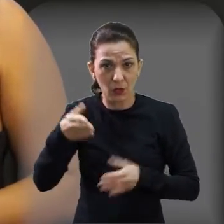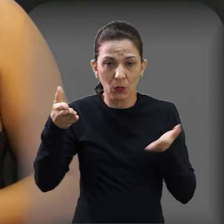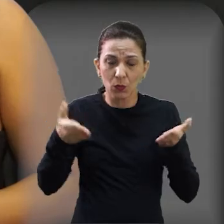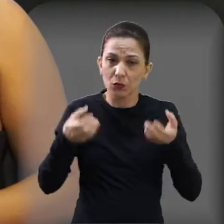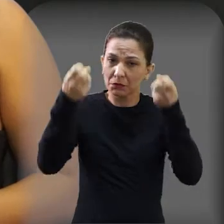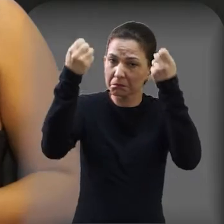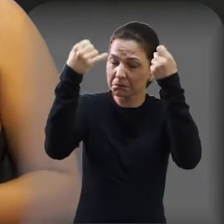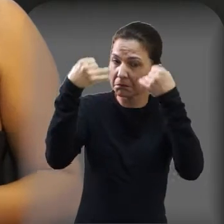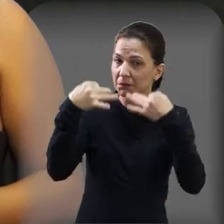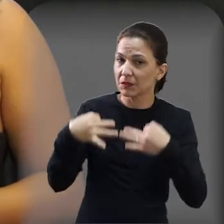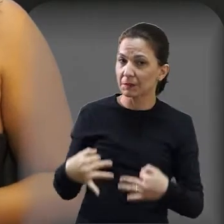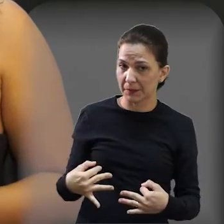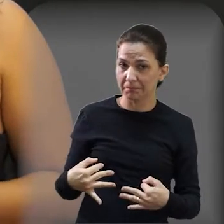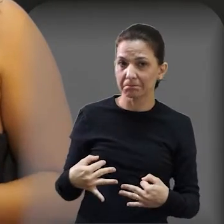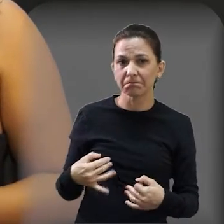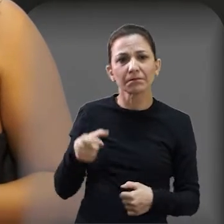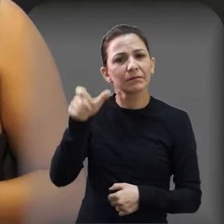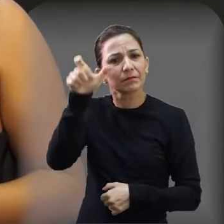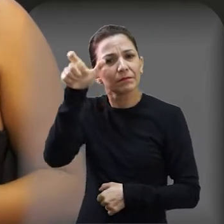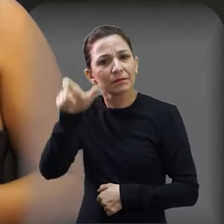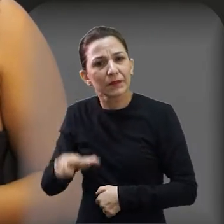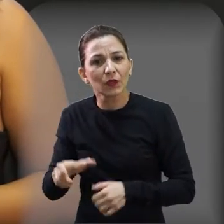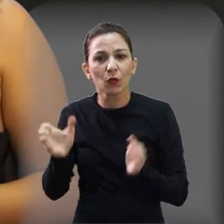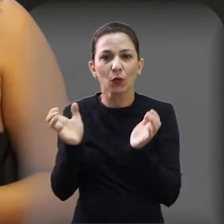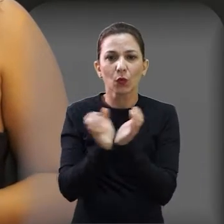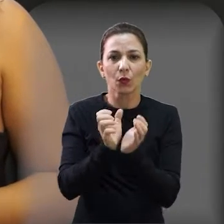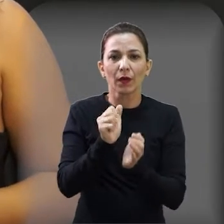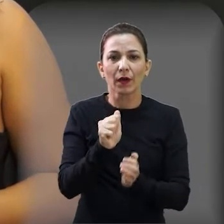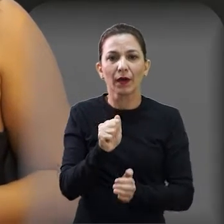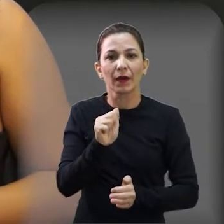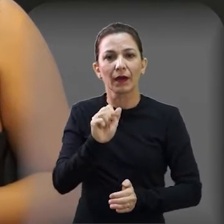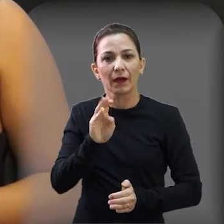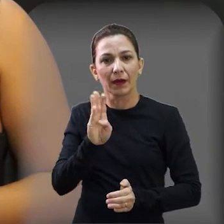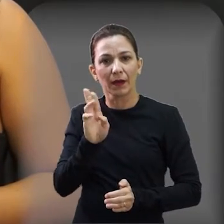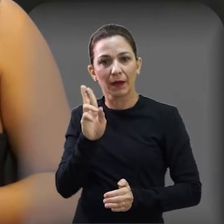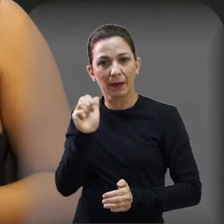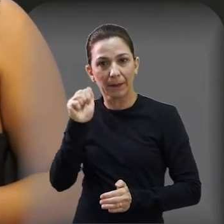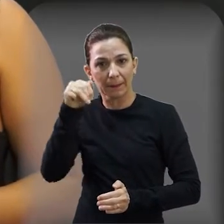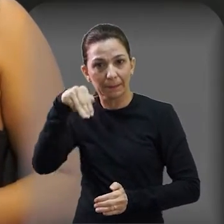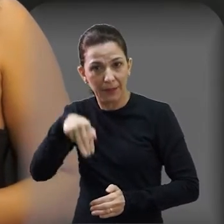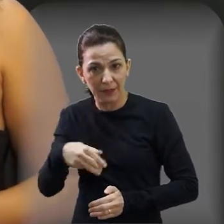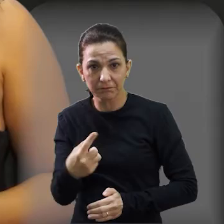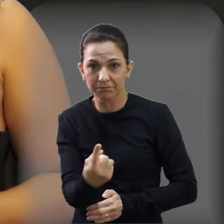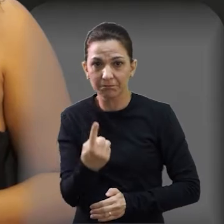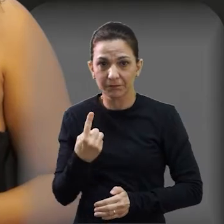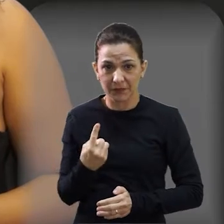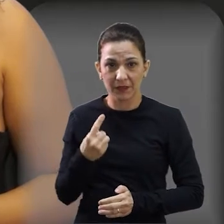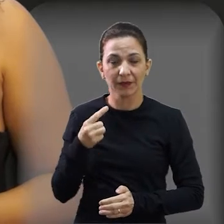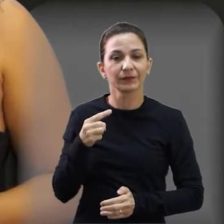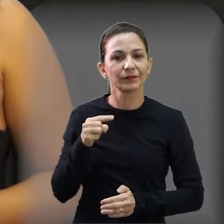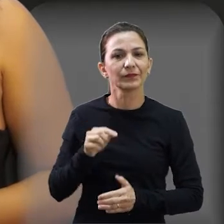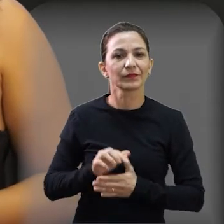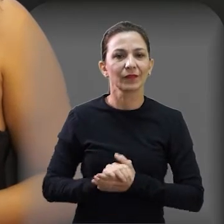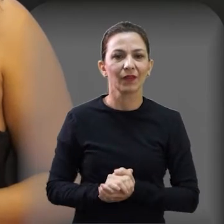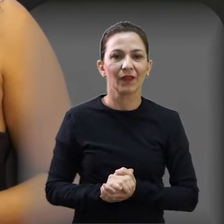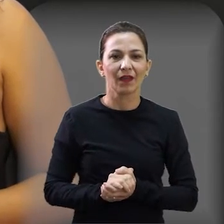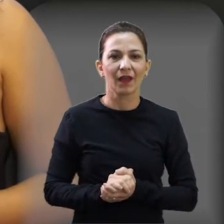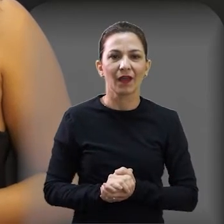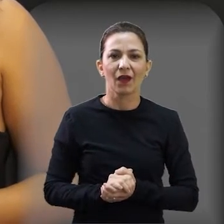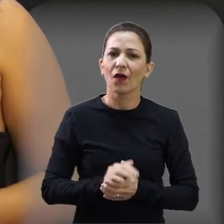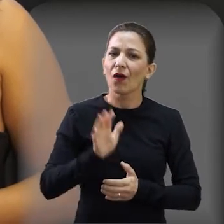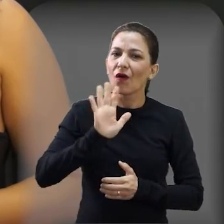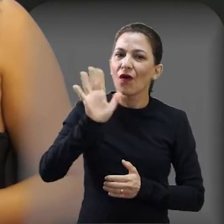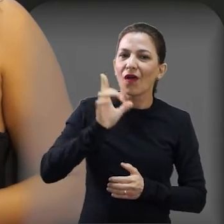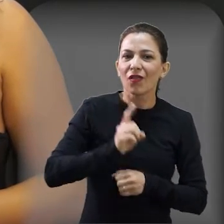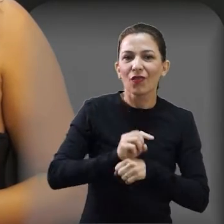Pauta desta edição, nós vamos falar sobre o assunto com a nutróloga Sandra Lúcia Fernandes. Ela é integrante da ABRAM, a